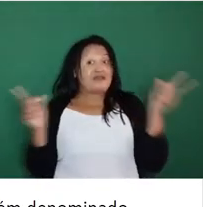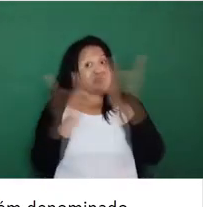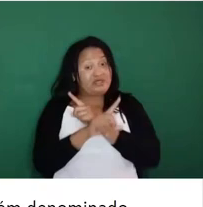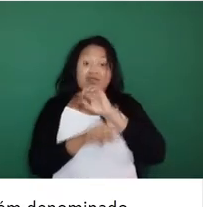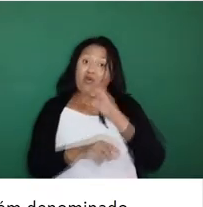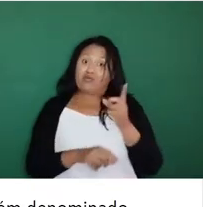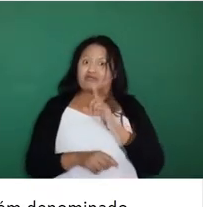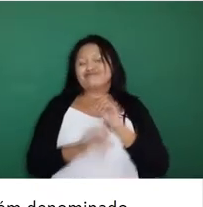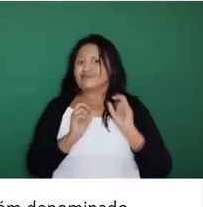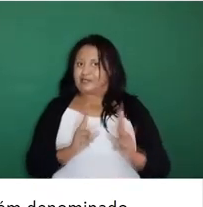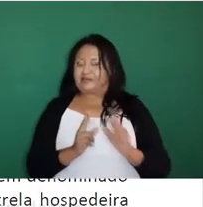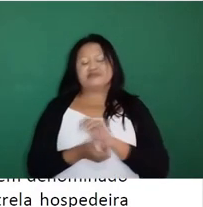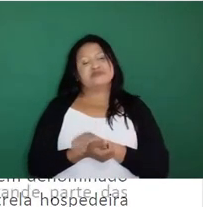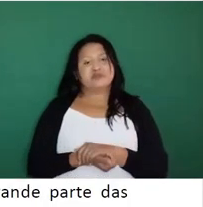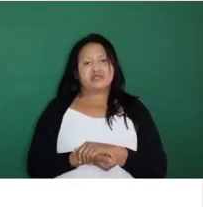tá